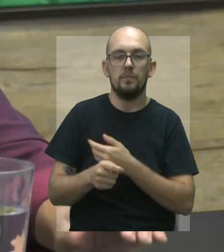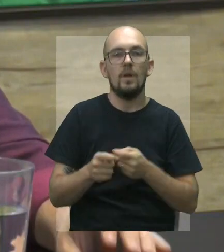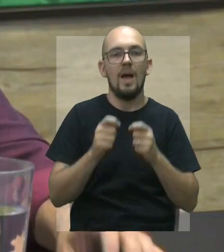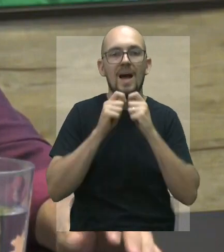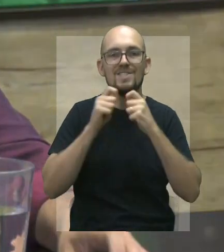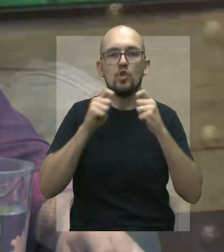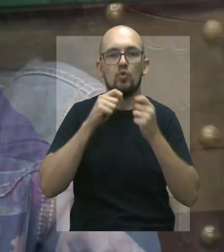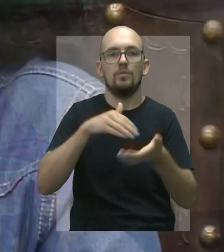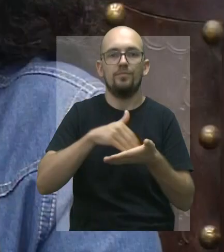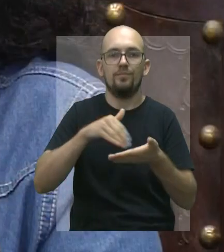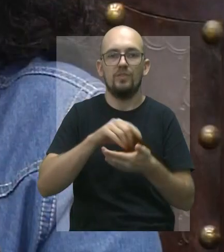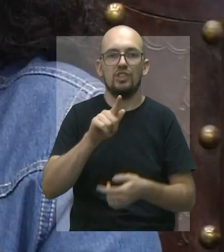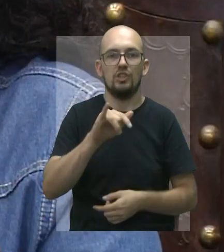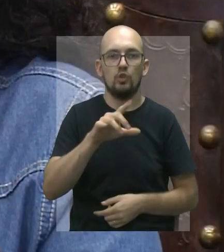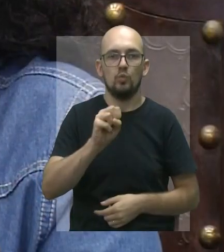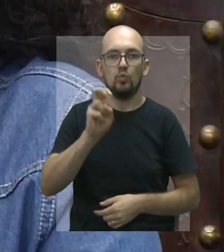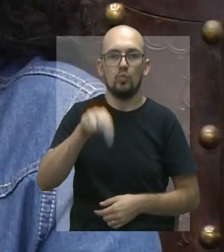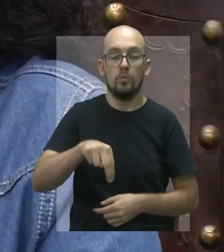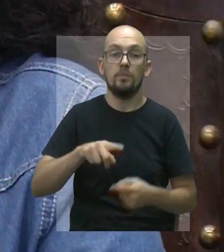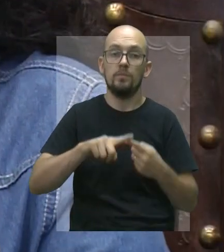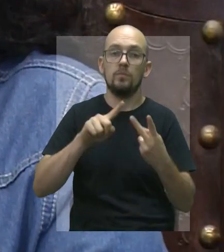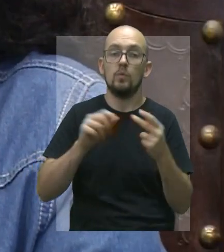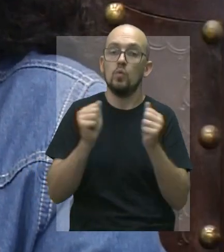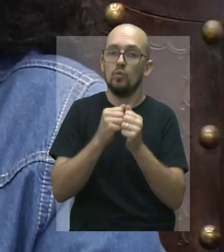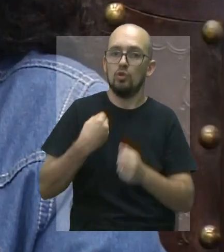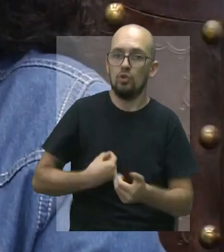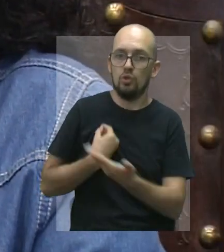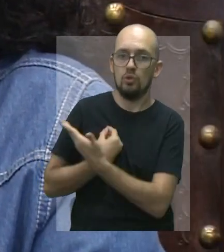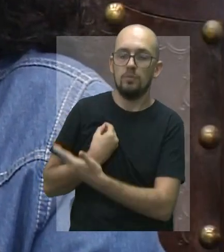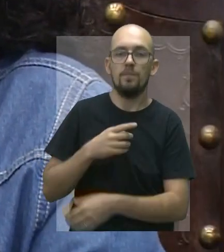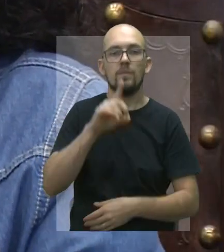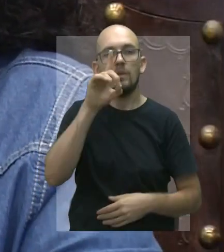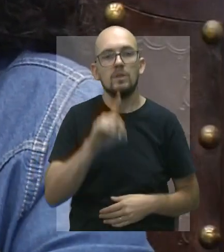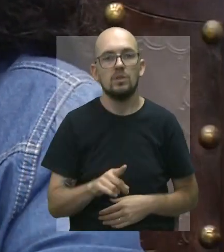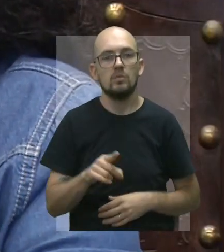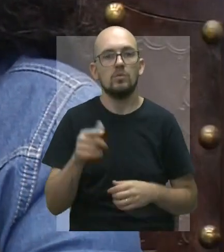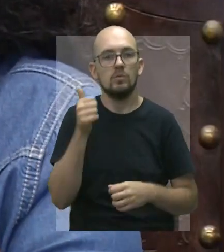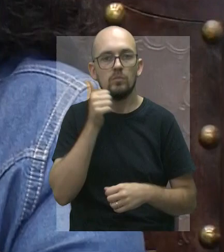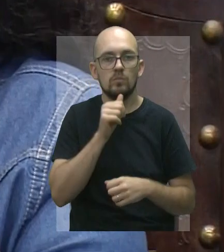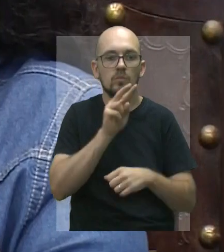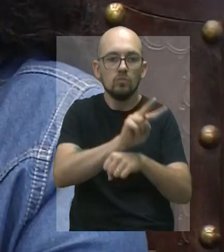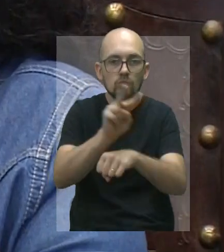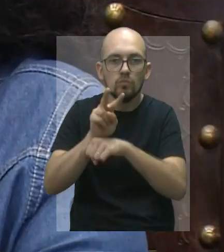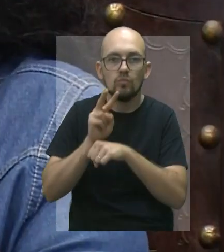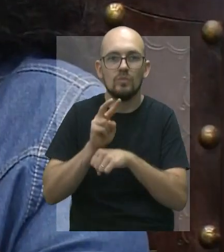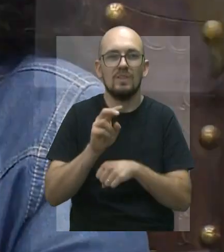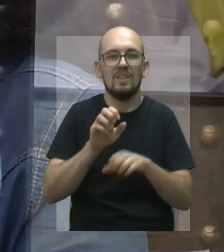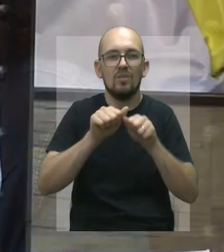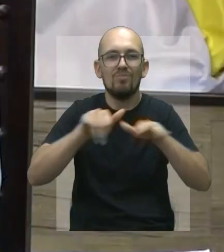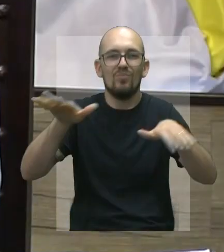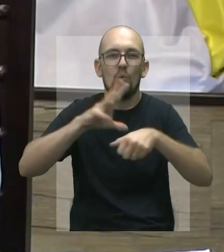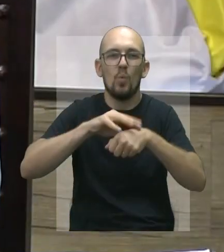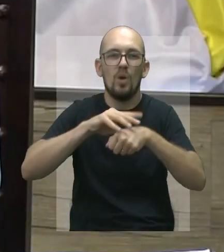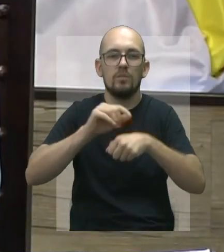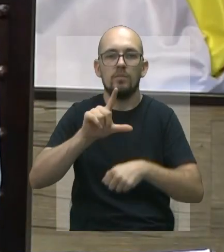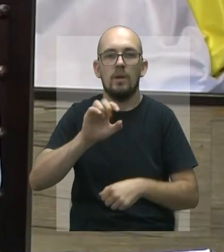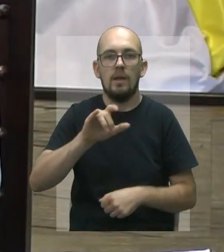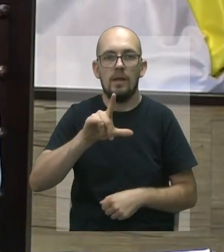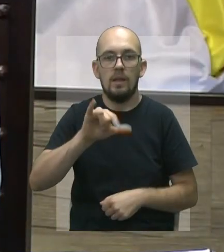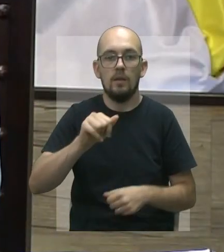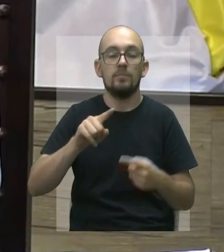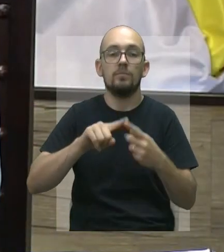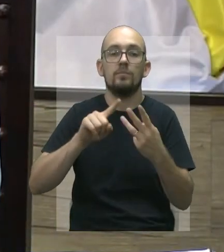Gilson Scatimburgo, acompanhado também pela diretora da Vigilância Epidemiológica, Leila Garcia Rossi, e